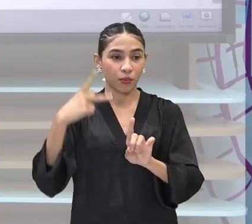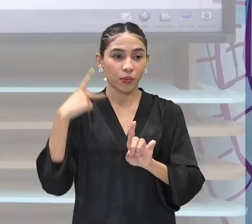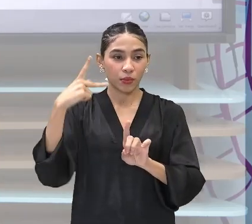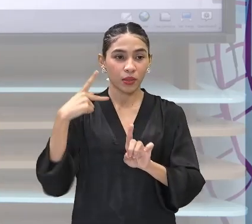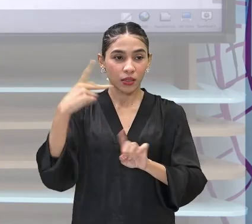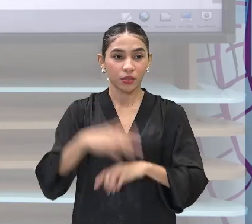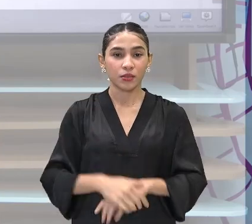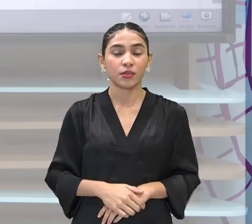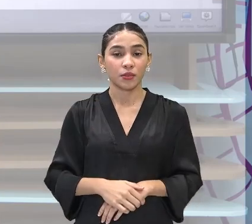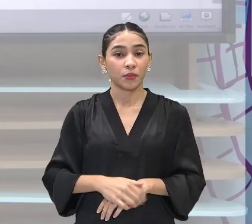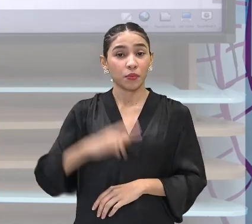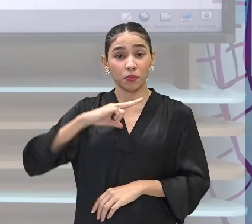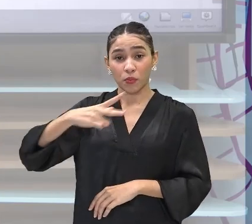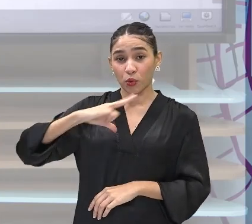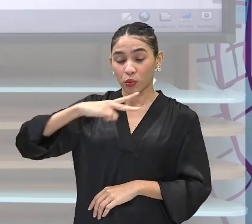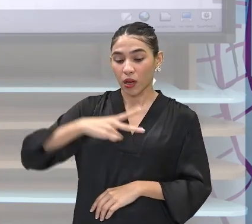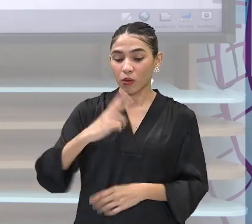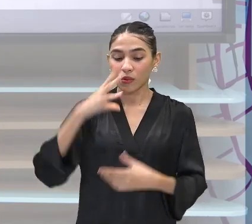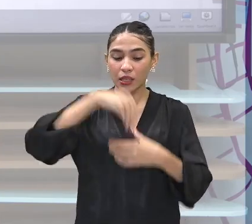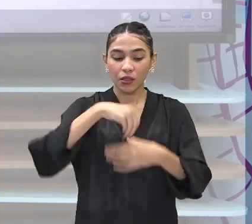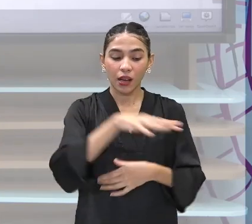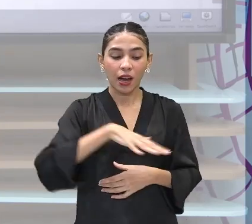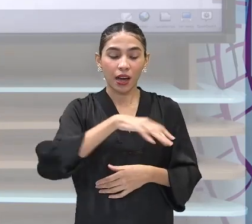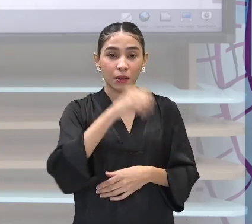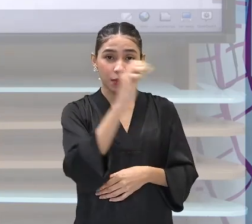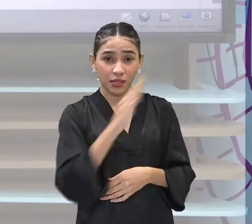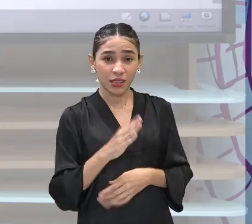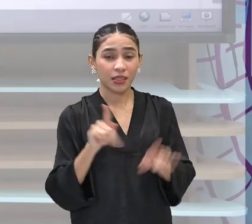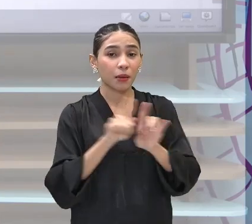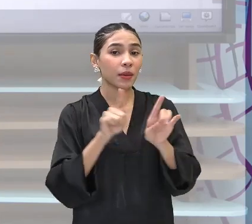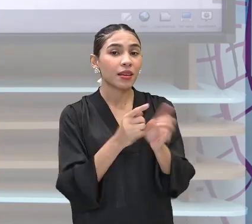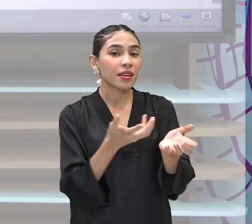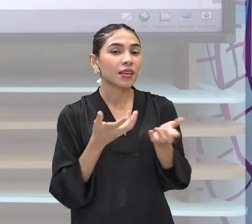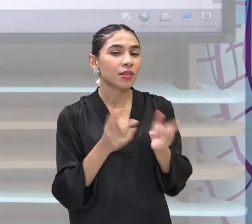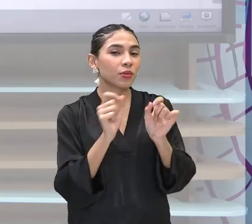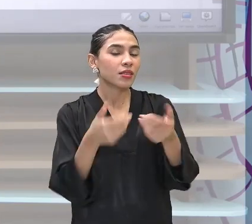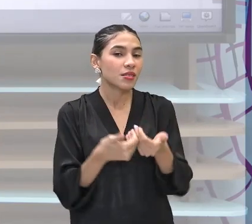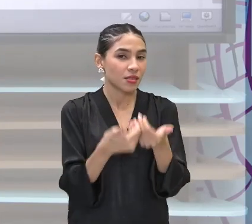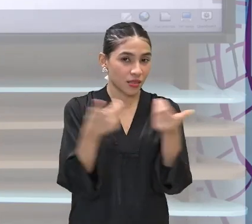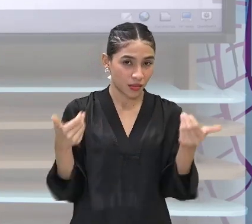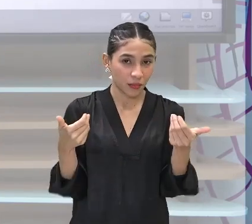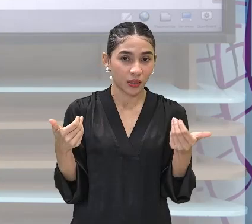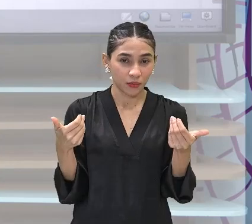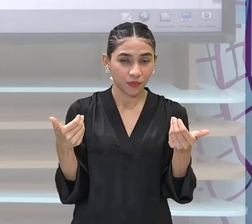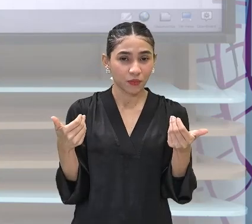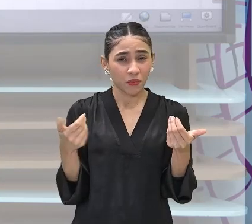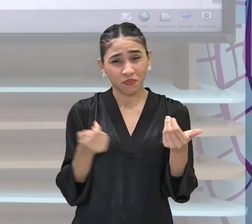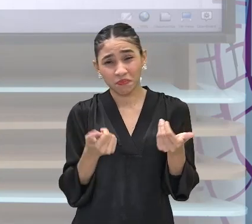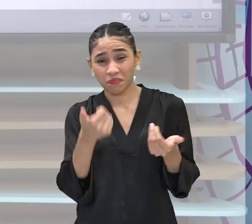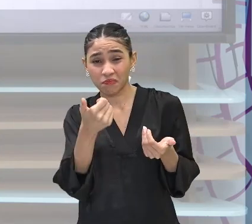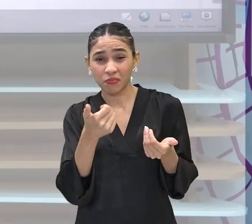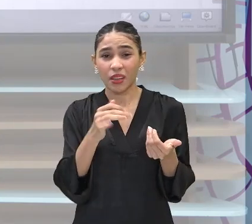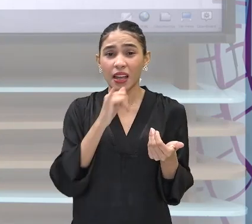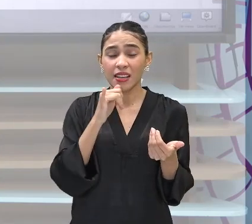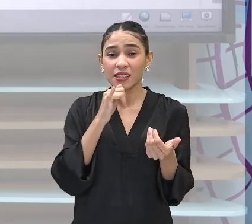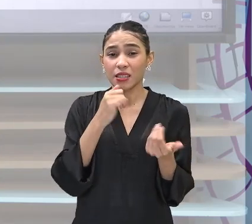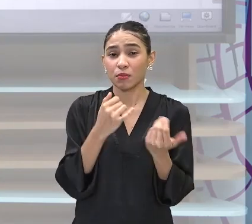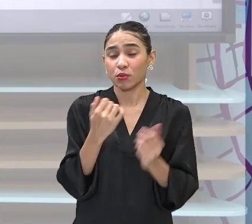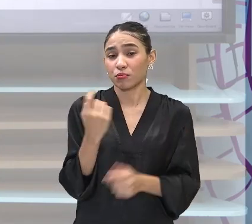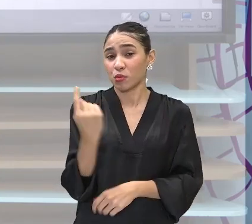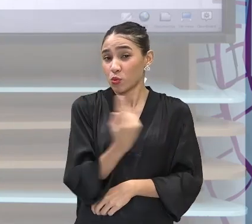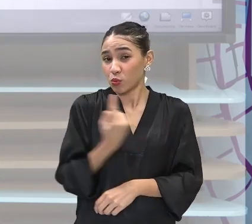de Portugal na região brasileira e queriam o quê? Separar-se, quase que tornar-se